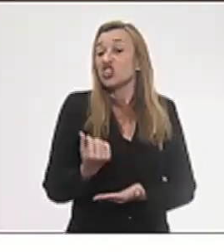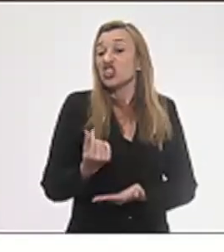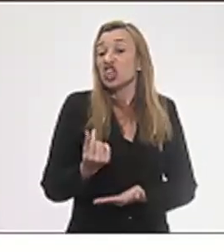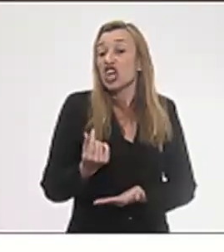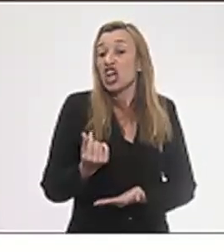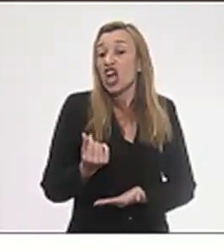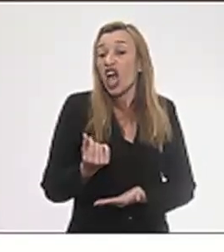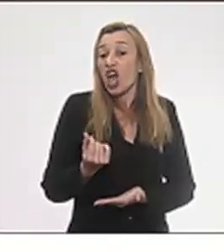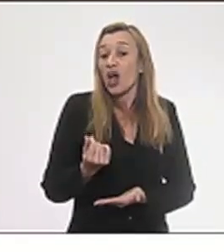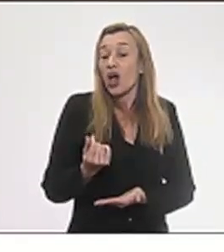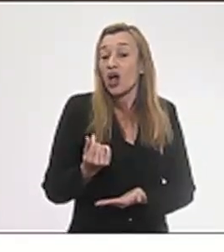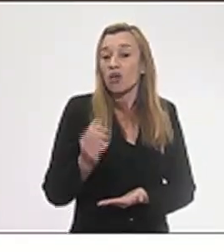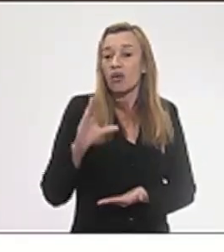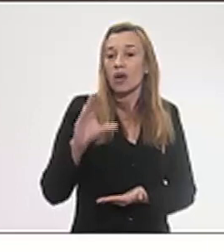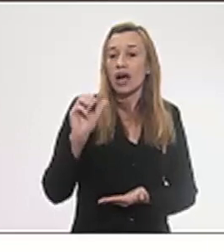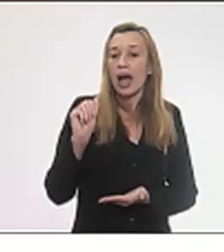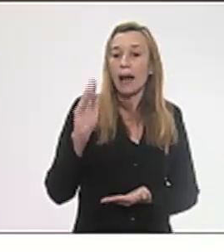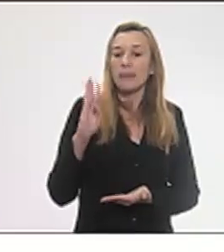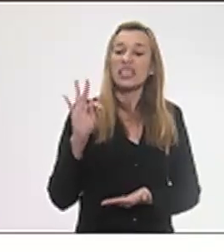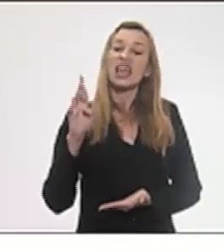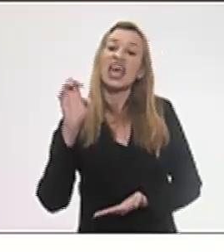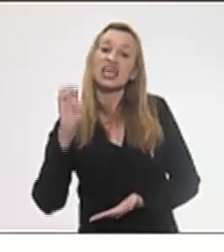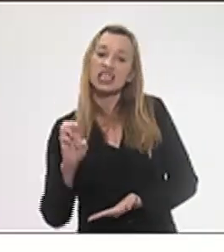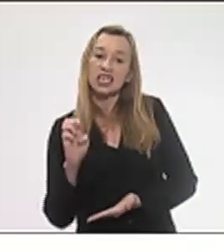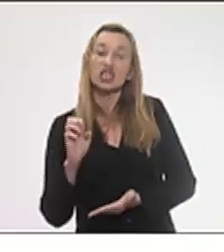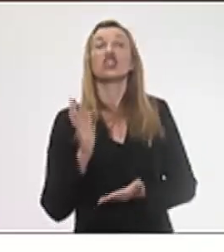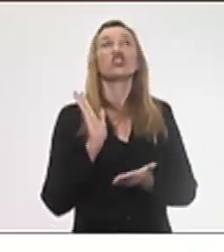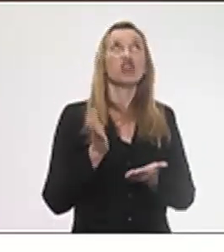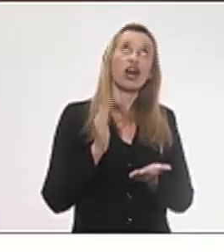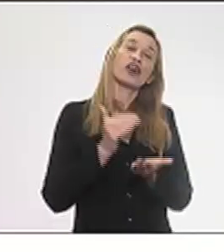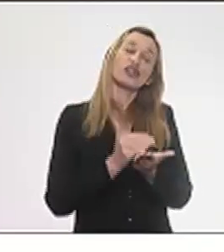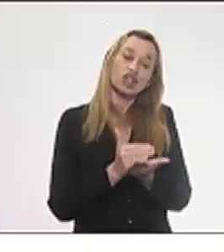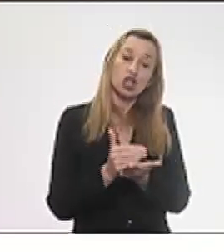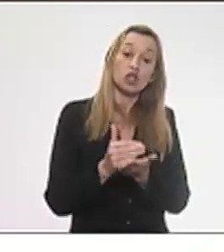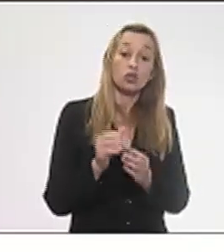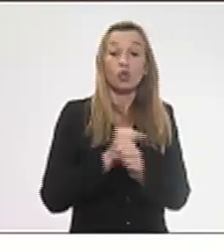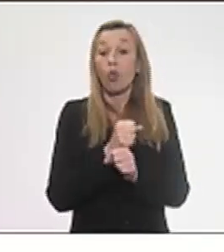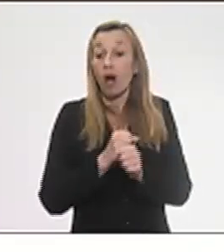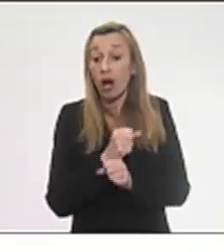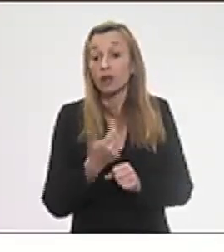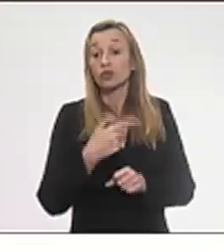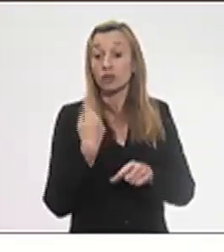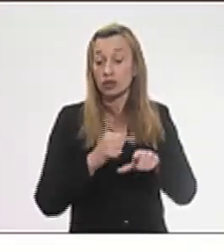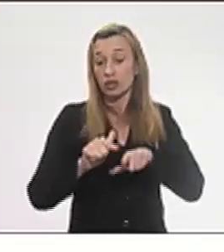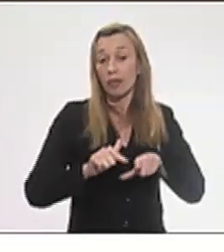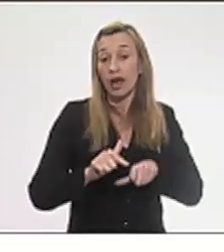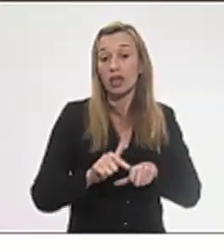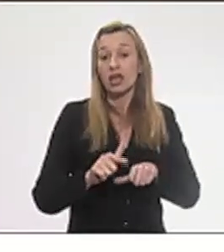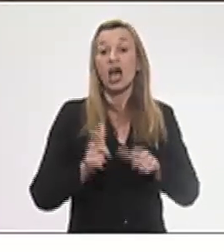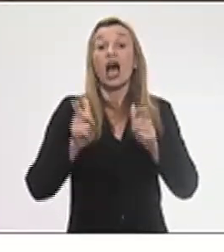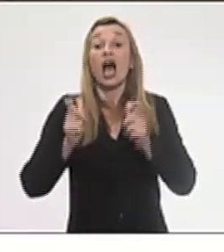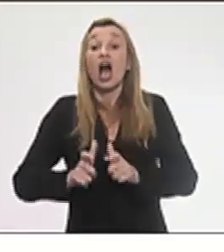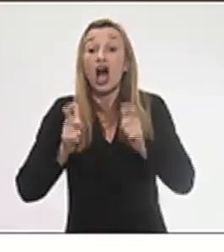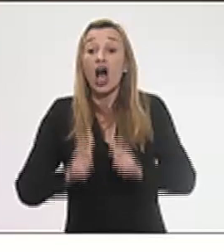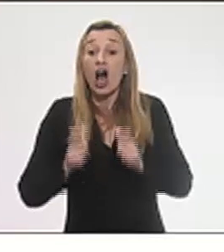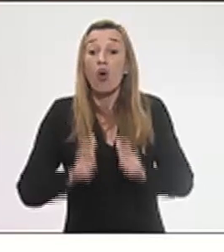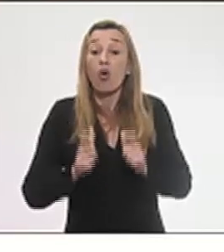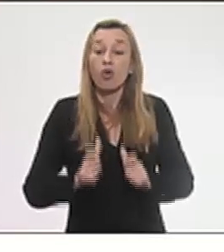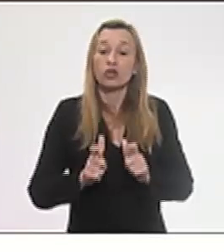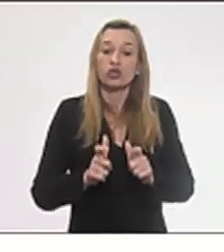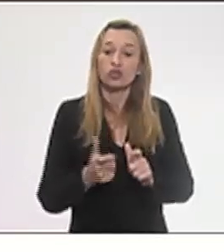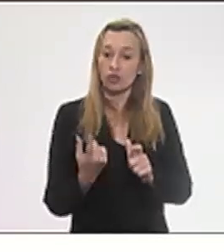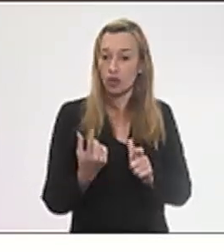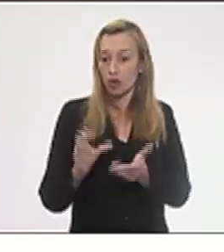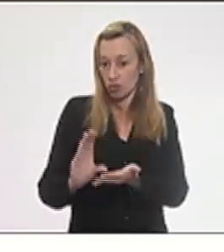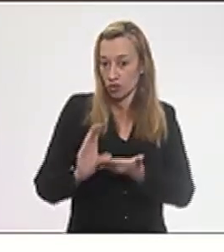já foi falado desde o início do ano, no início do nosso parlamento, aonde que foi uma descentralização